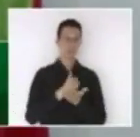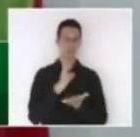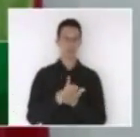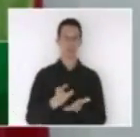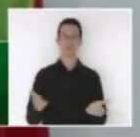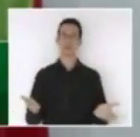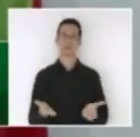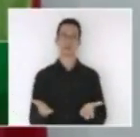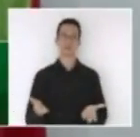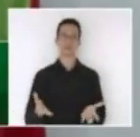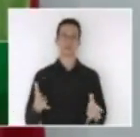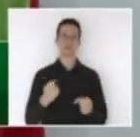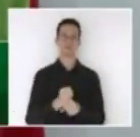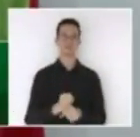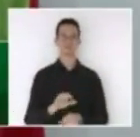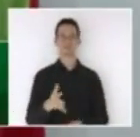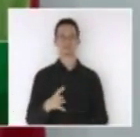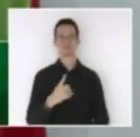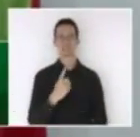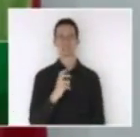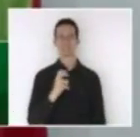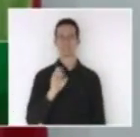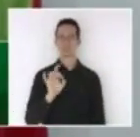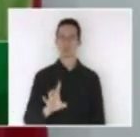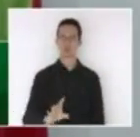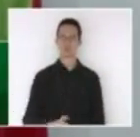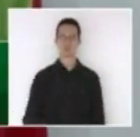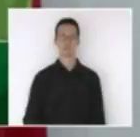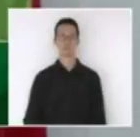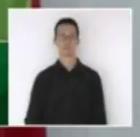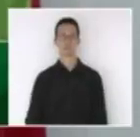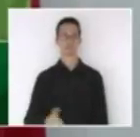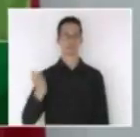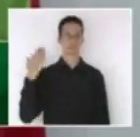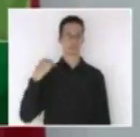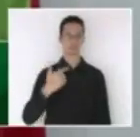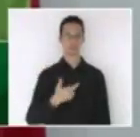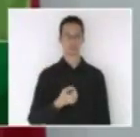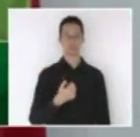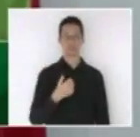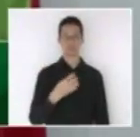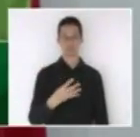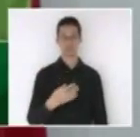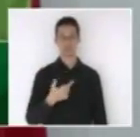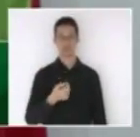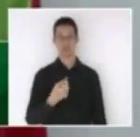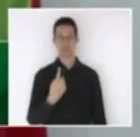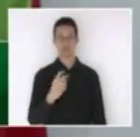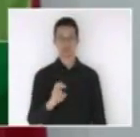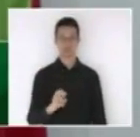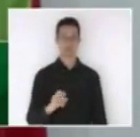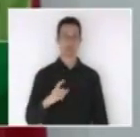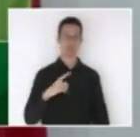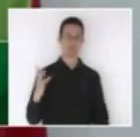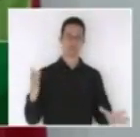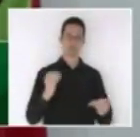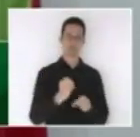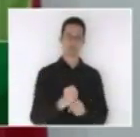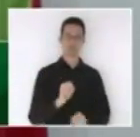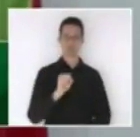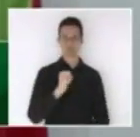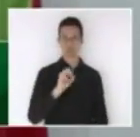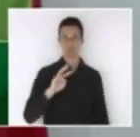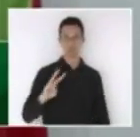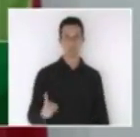estamos chegando a 15. Nós tivemos, nos anos de 2014 e 2015, um total de 8 milhões de pessoas